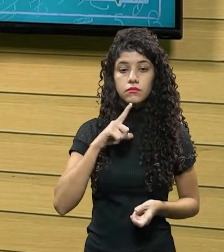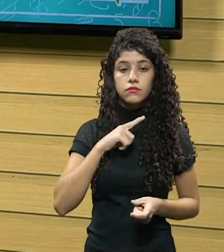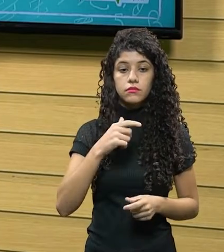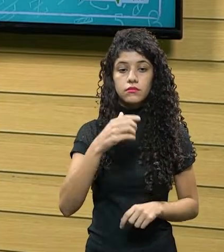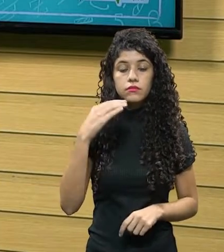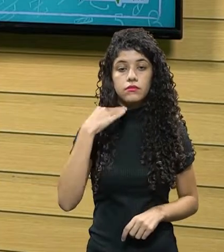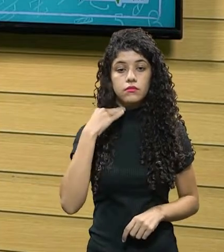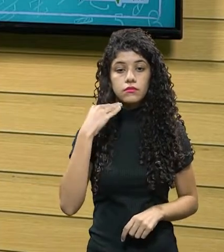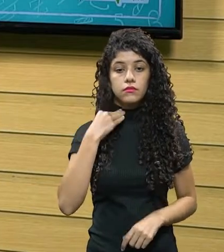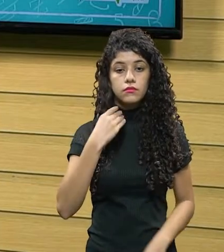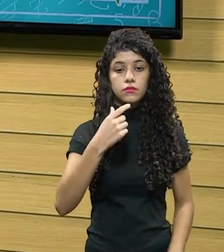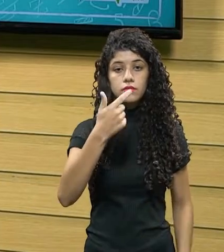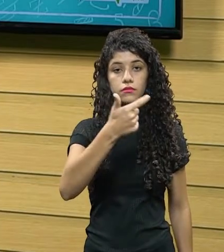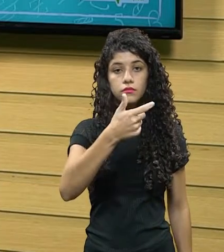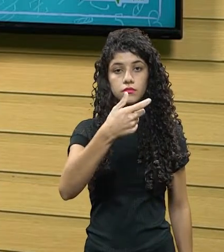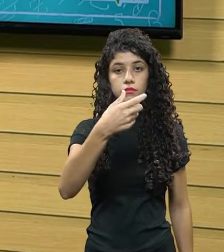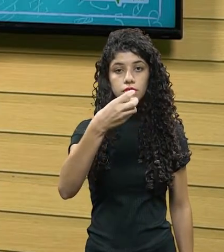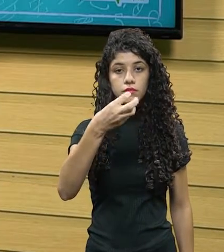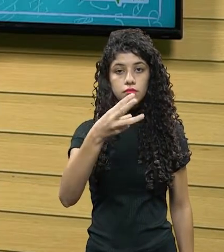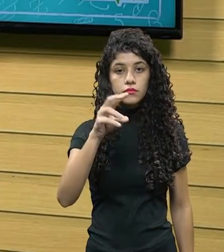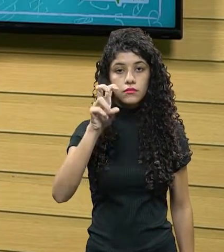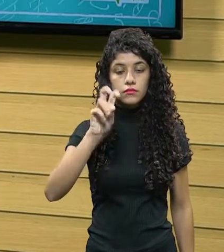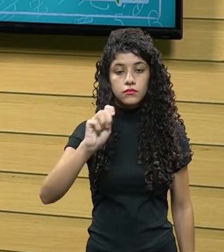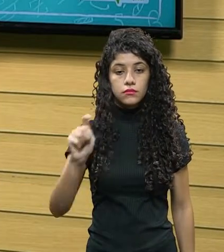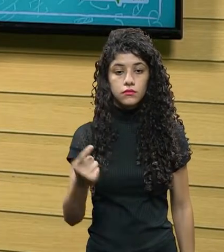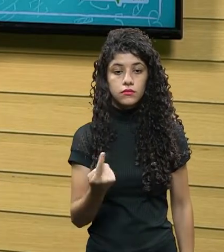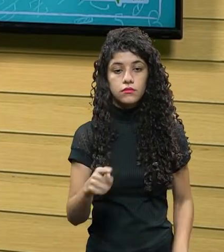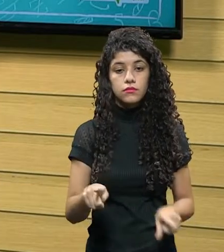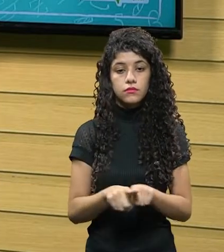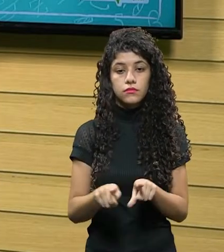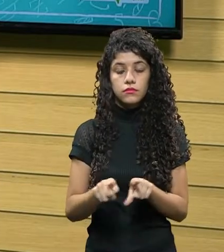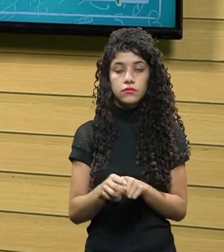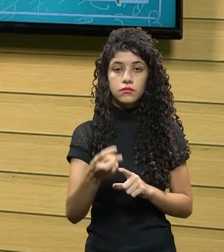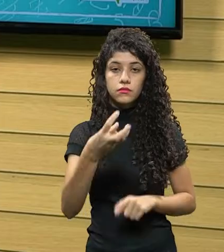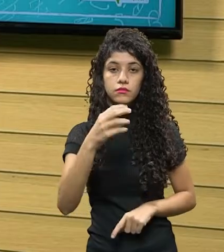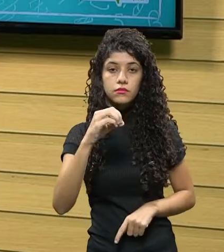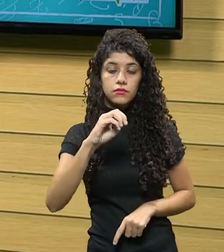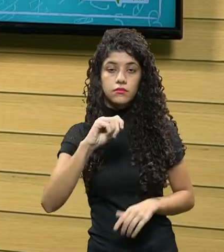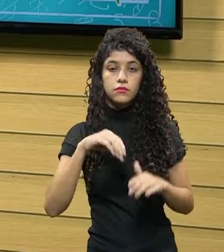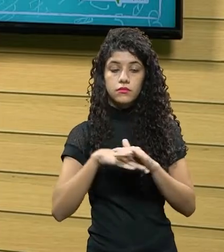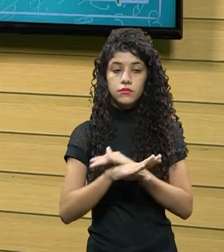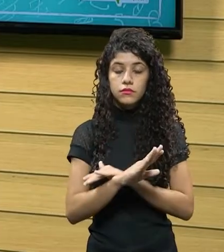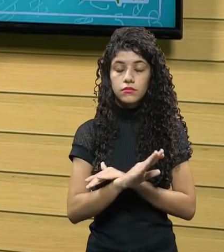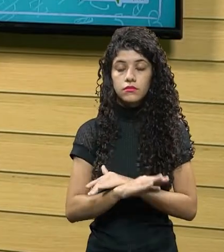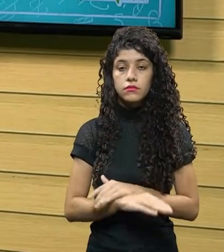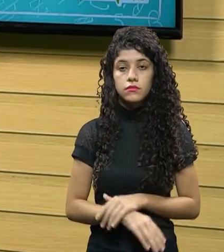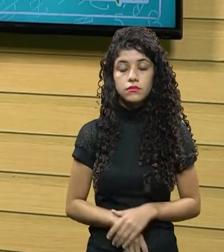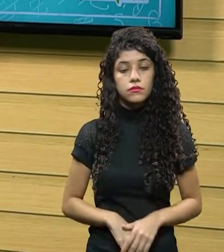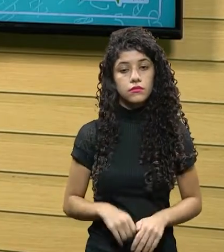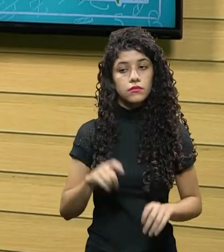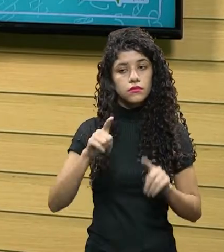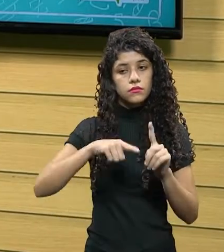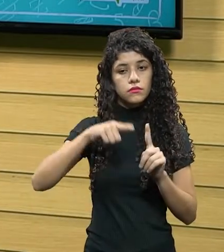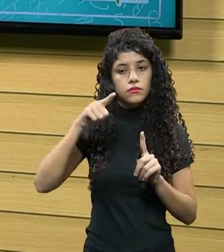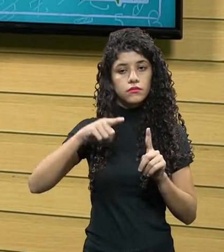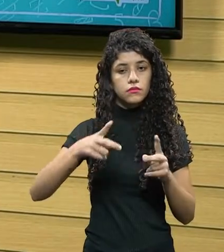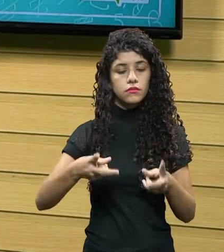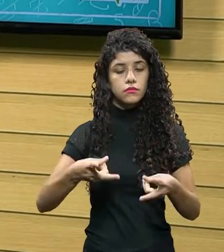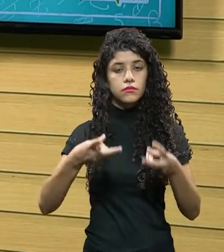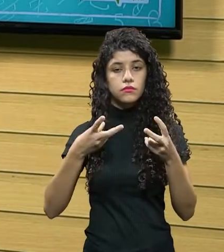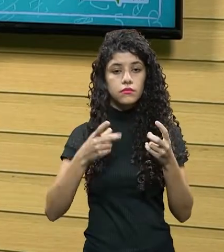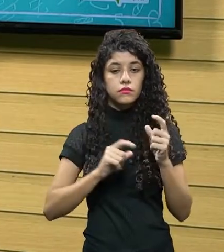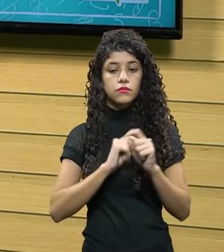235 mil aplicado no banco e 30 mil em forma de estoque. Então, nesse gráfico aqui, podemos